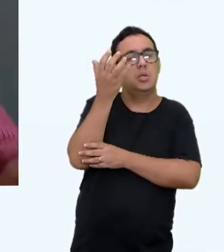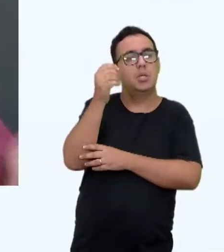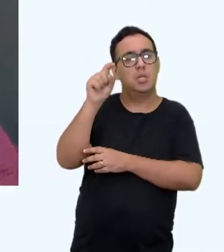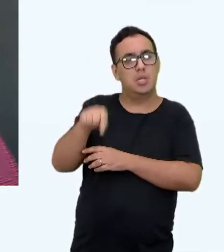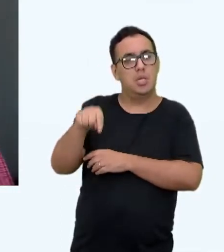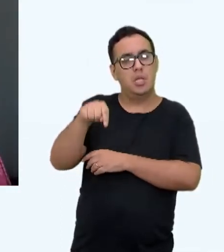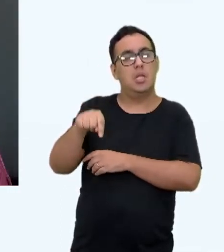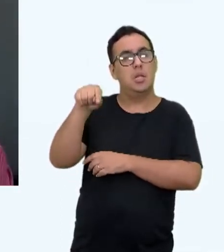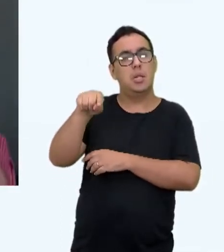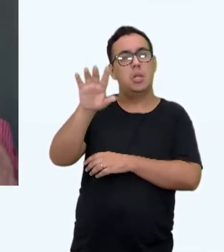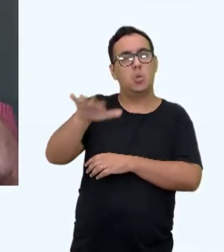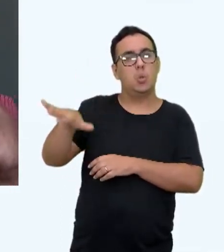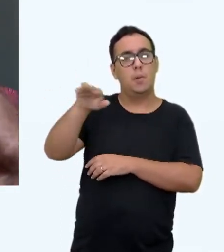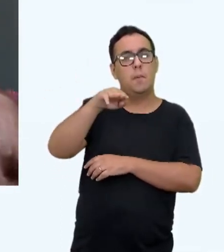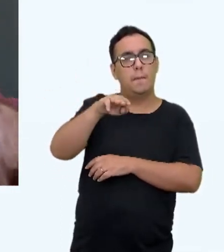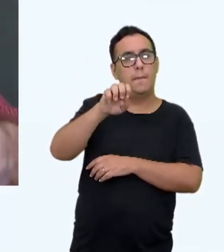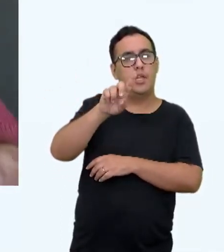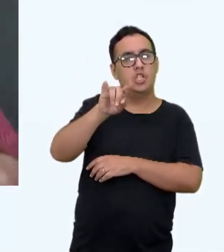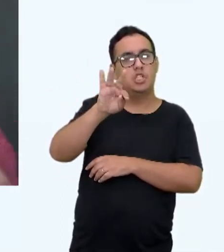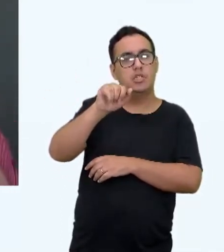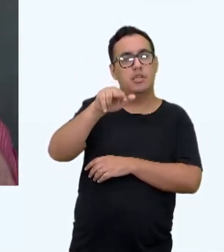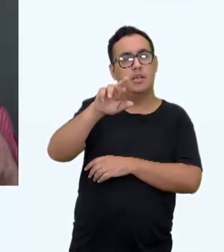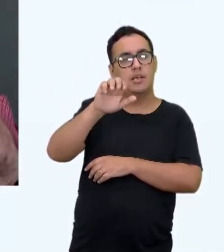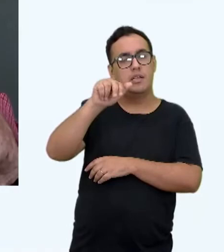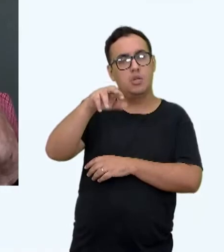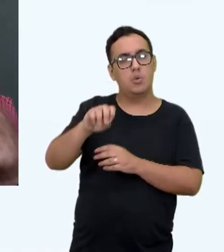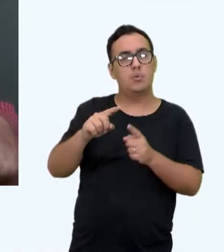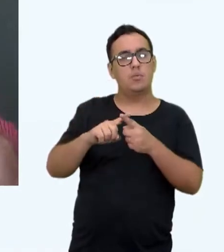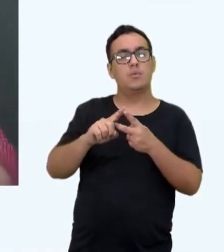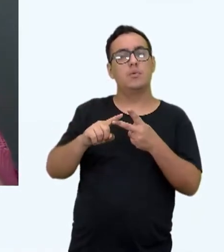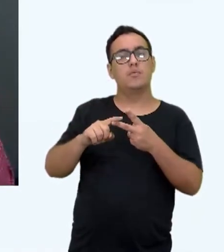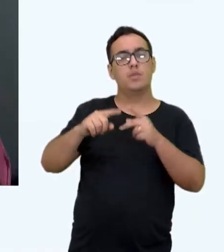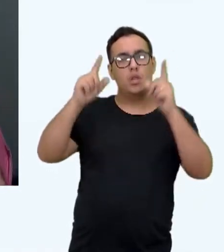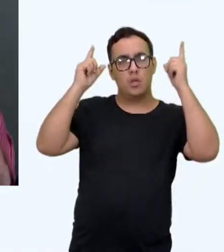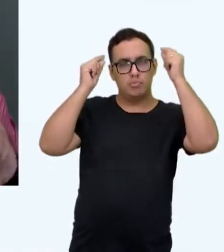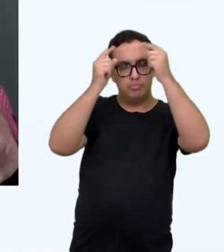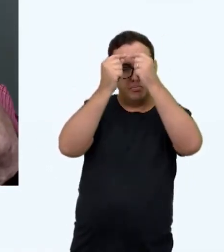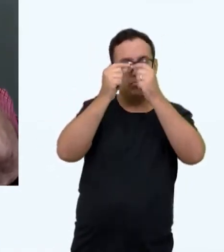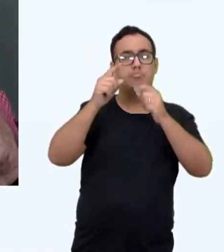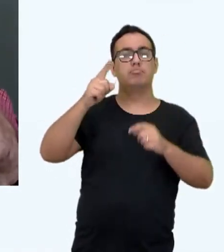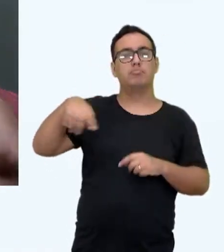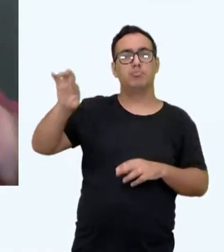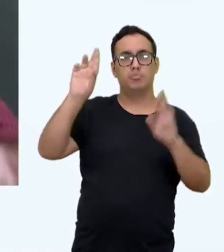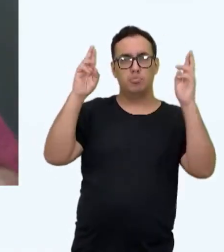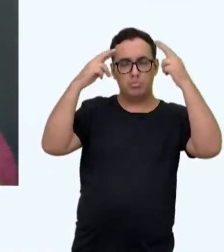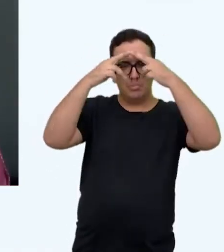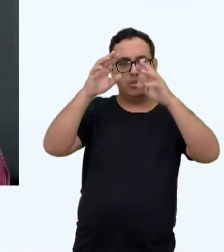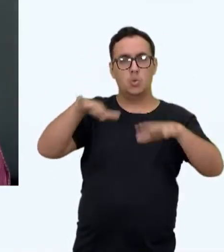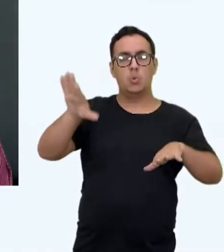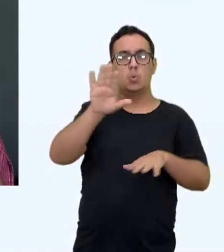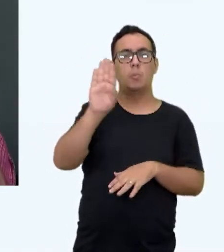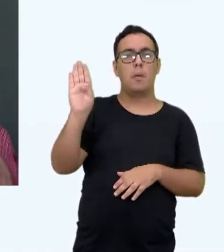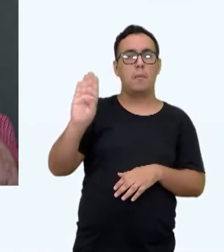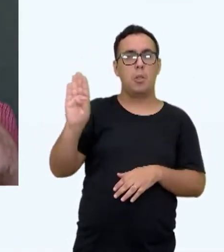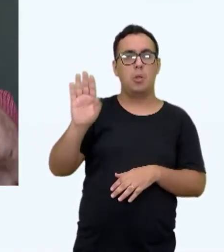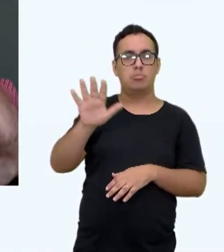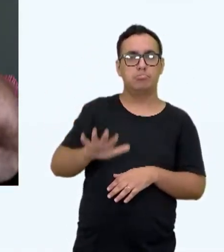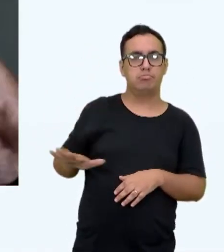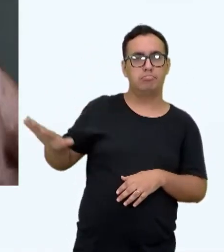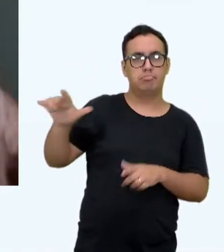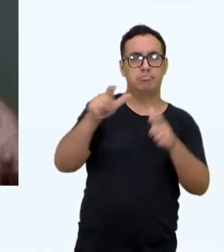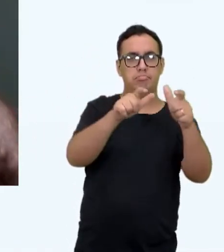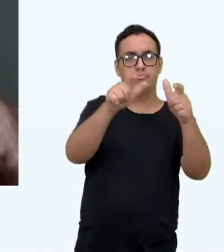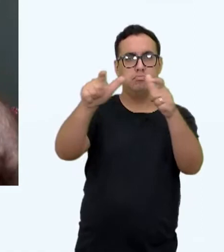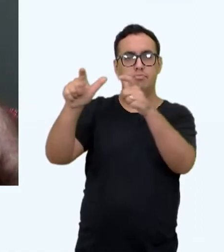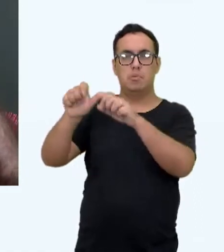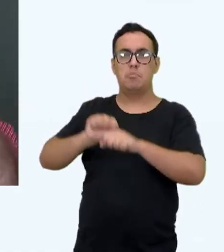do Mediterrâneo, através dos egípcios, gregos, babilônicos, e depois se